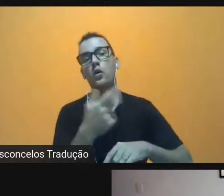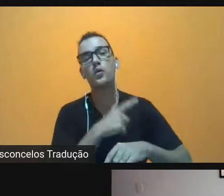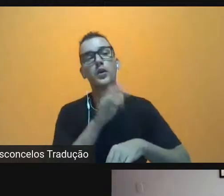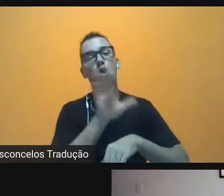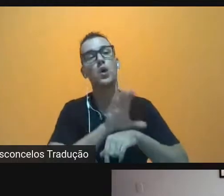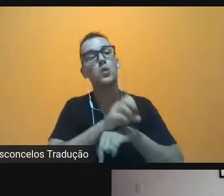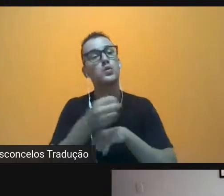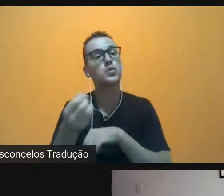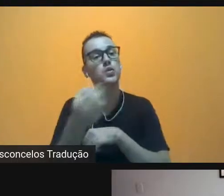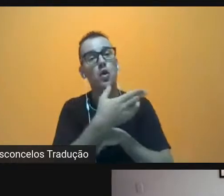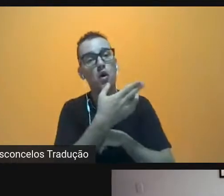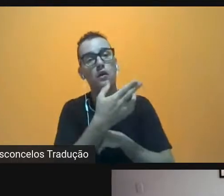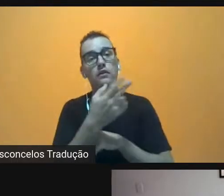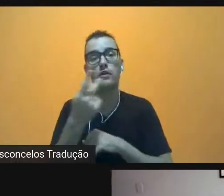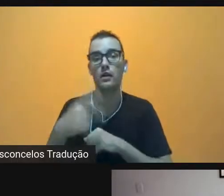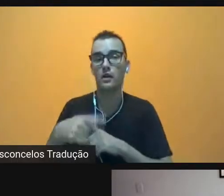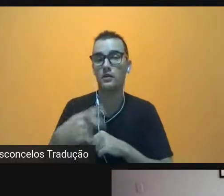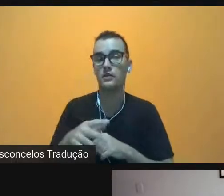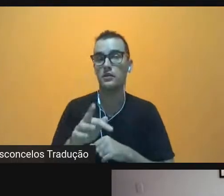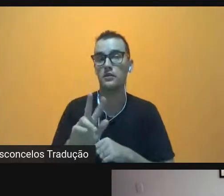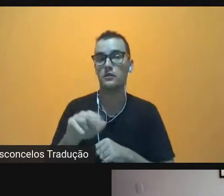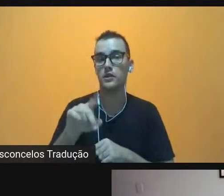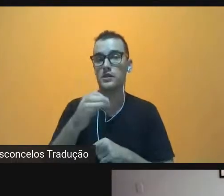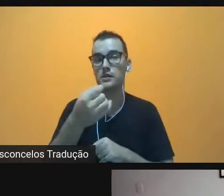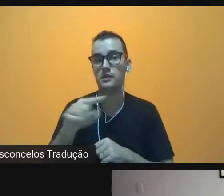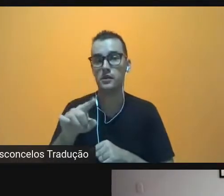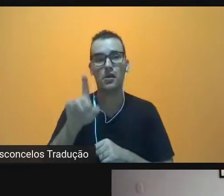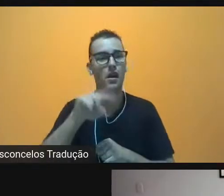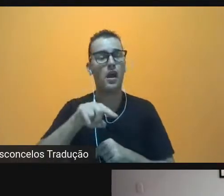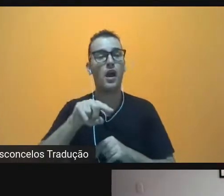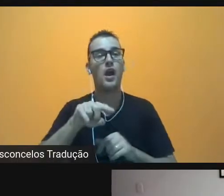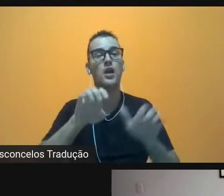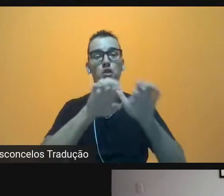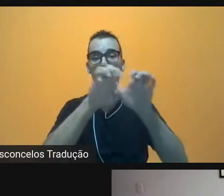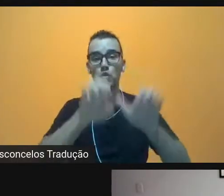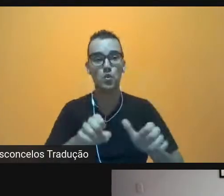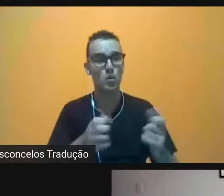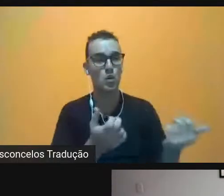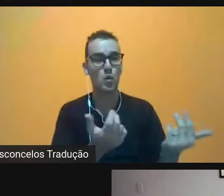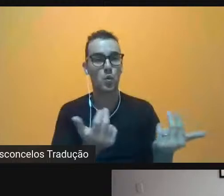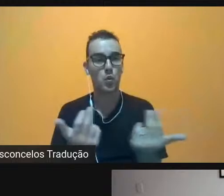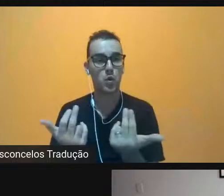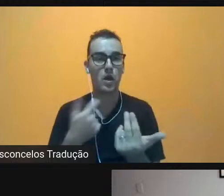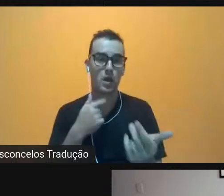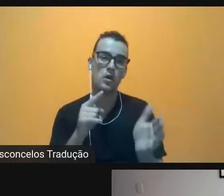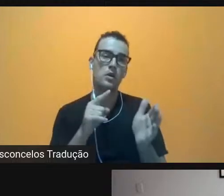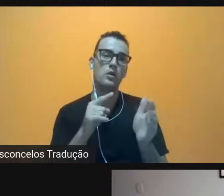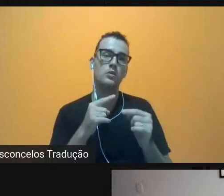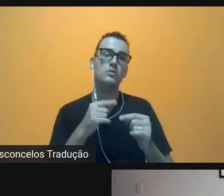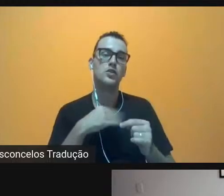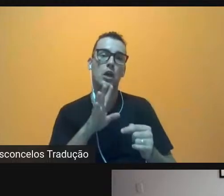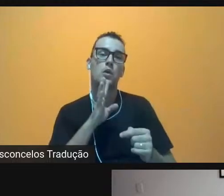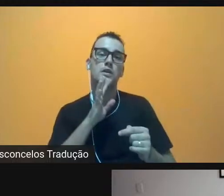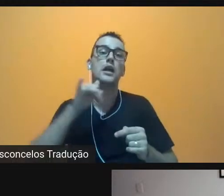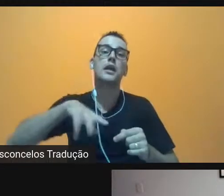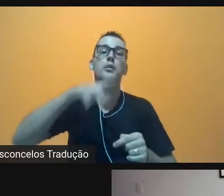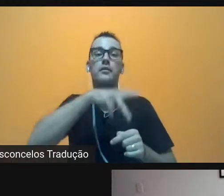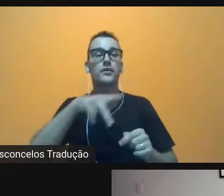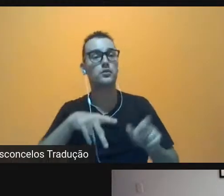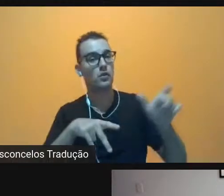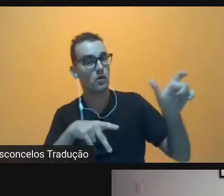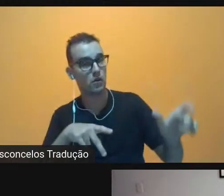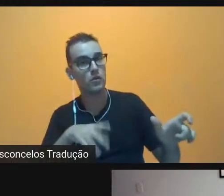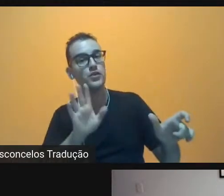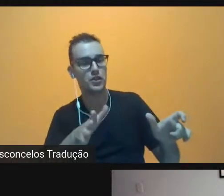da fundação. Eu utilizei mais ou menos a mesma estrutura, né, perguntando, eu já conhecia que era o professor, já tinha